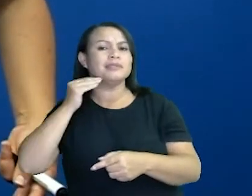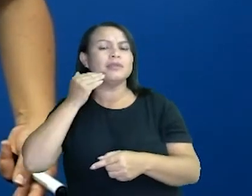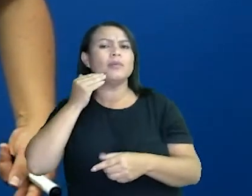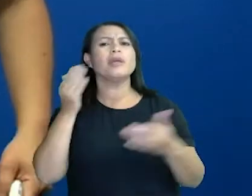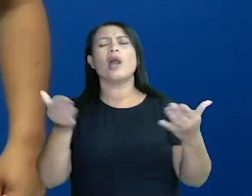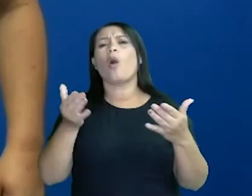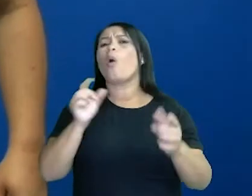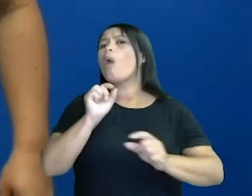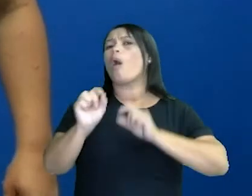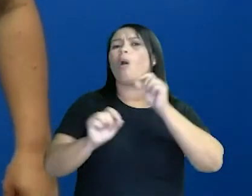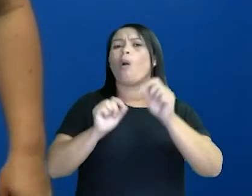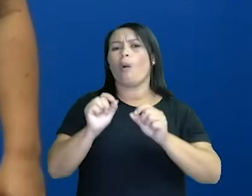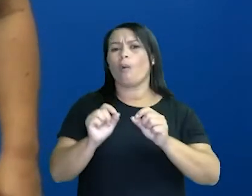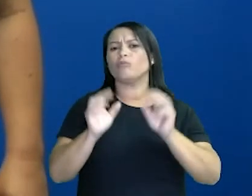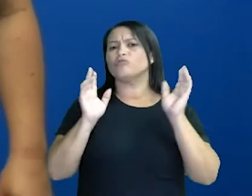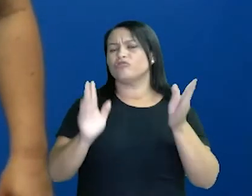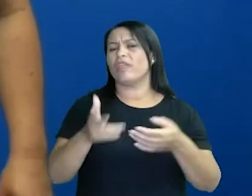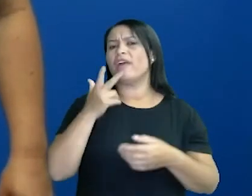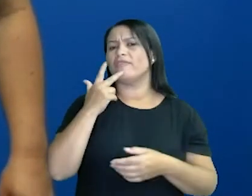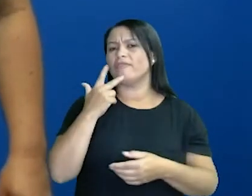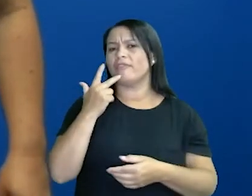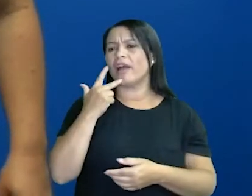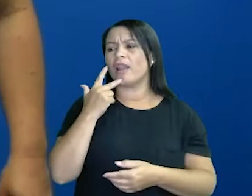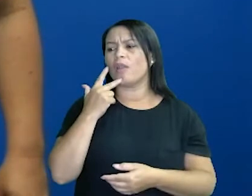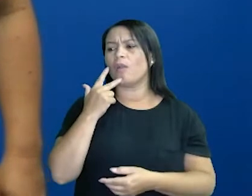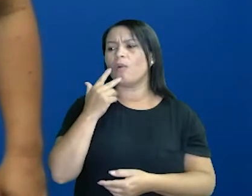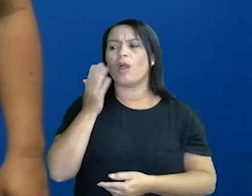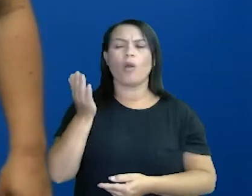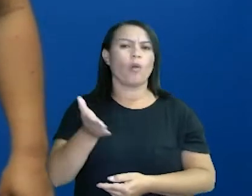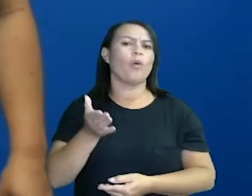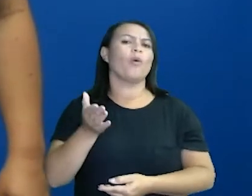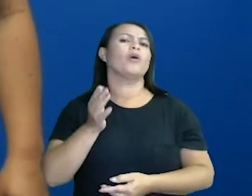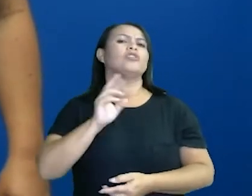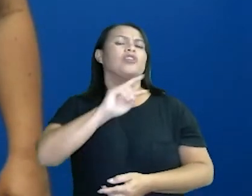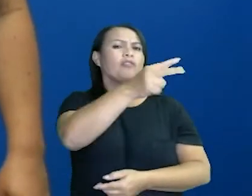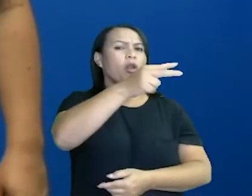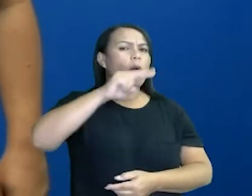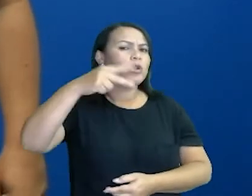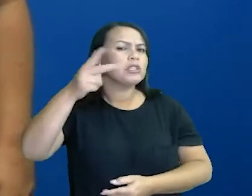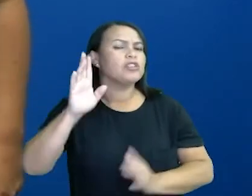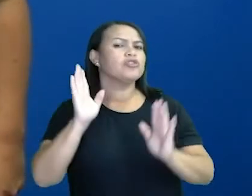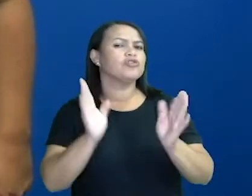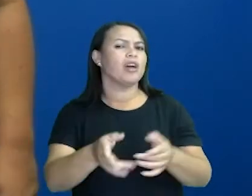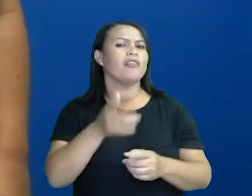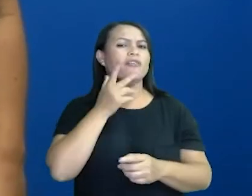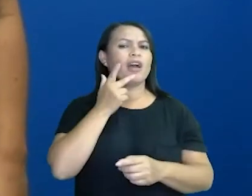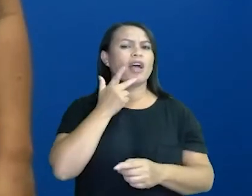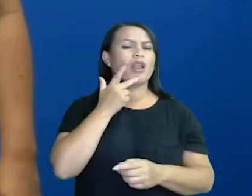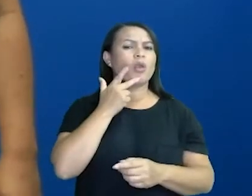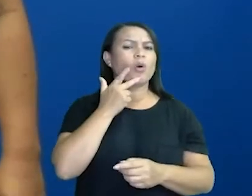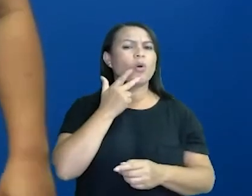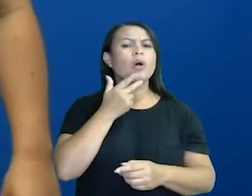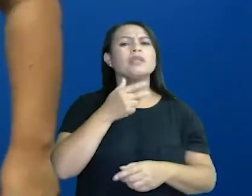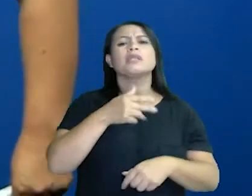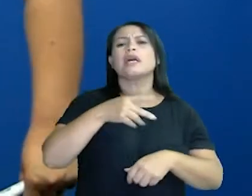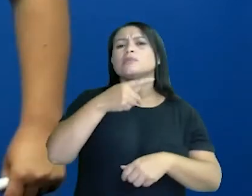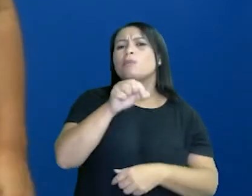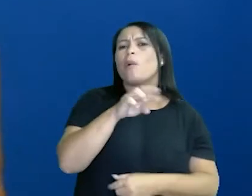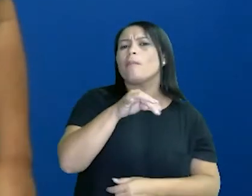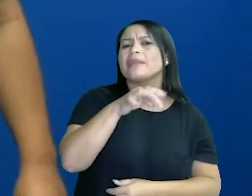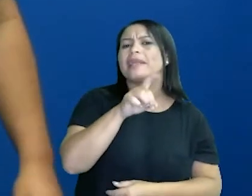agora e a gente já falou em potência a gente já falou e potenciação a gente já falou nessas propriedades